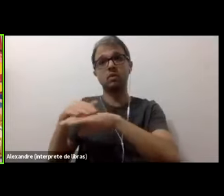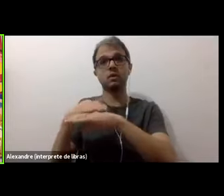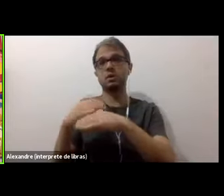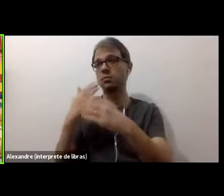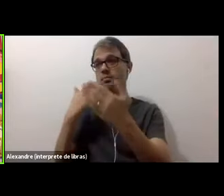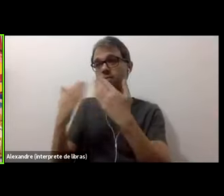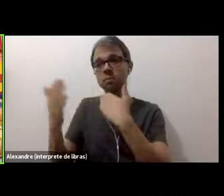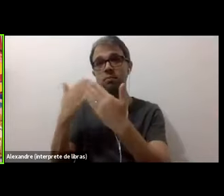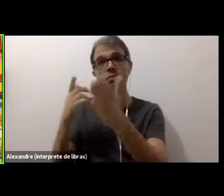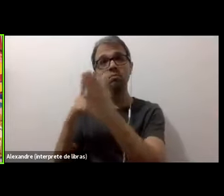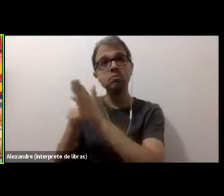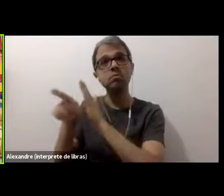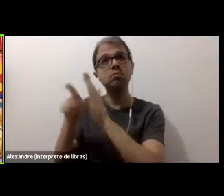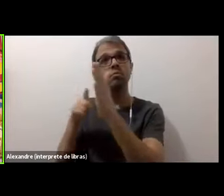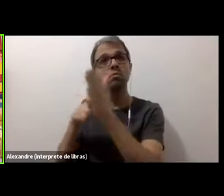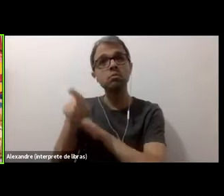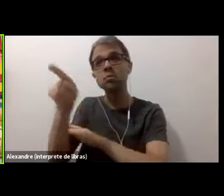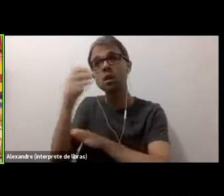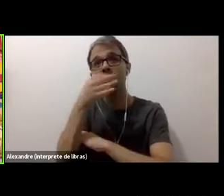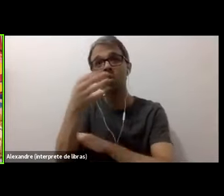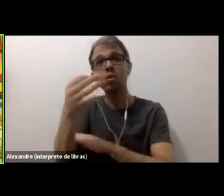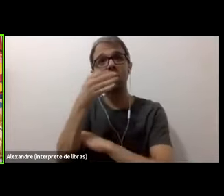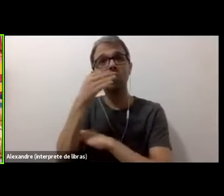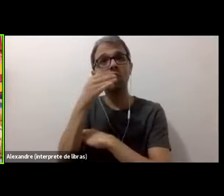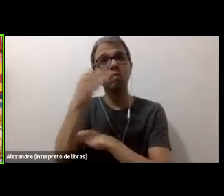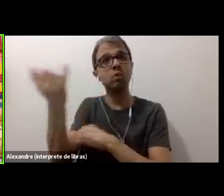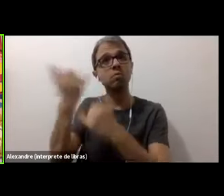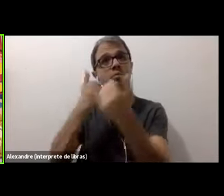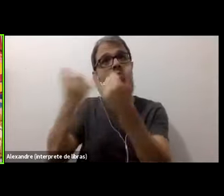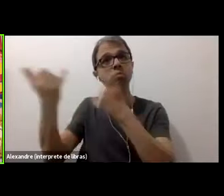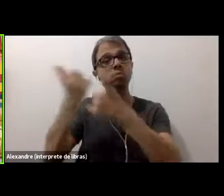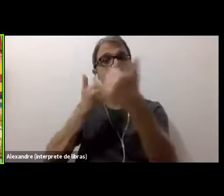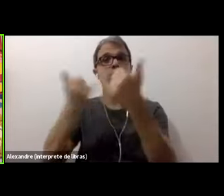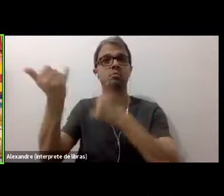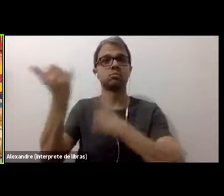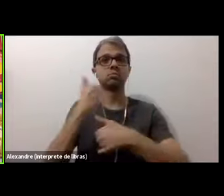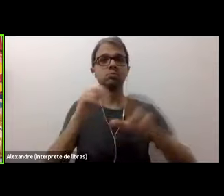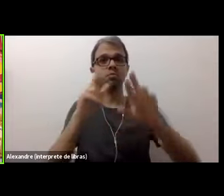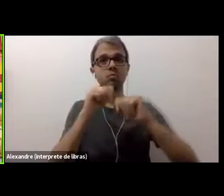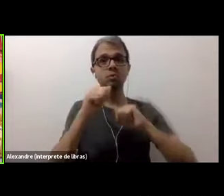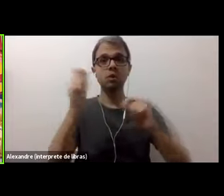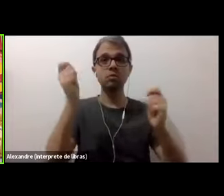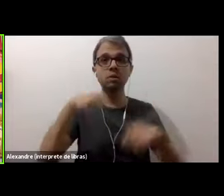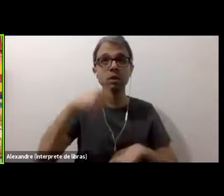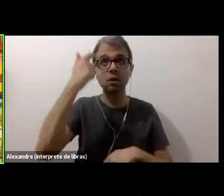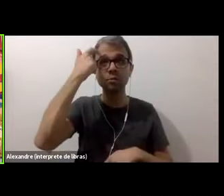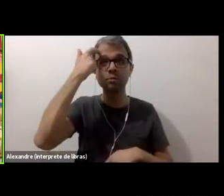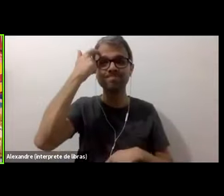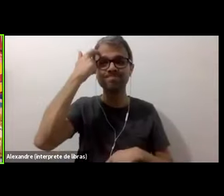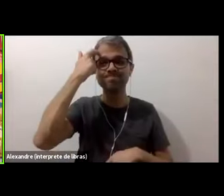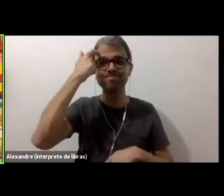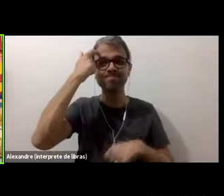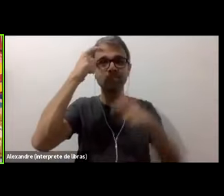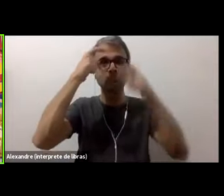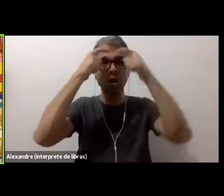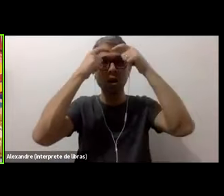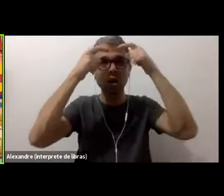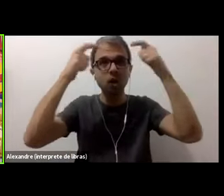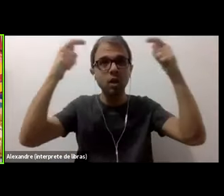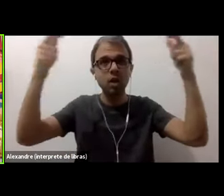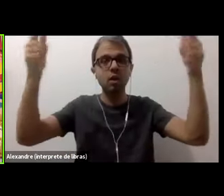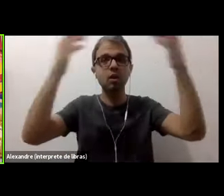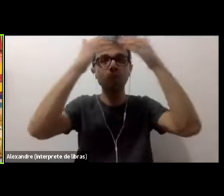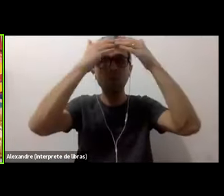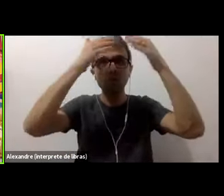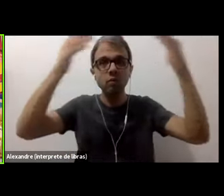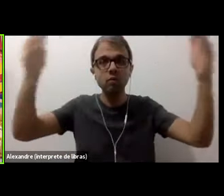fundamental para a gente ampliar, né, as nossas ideias, as nossas possibilidades, gerar conexões e engajamento.